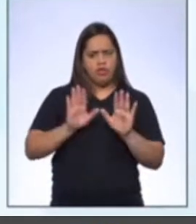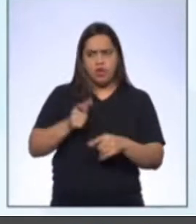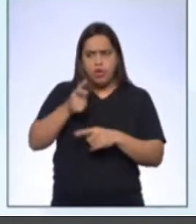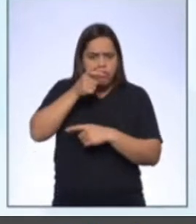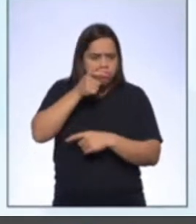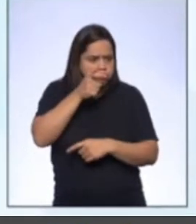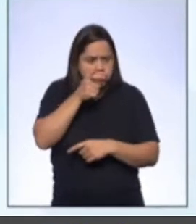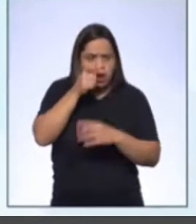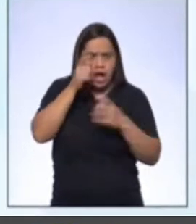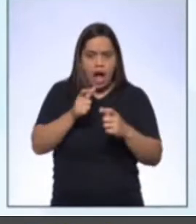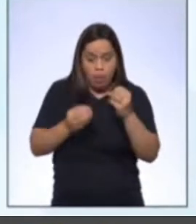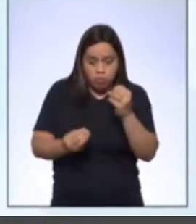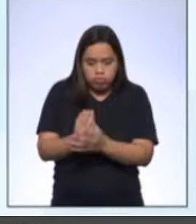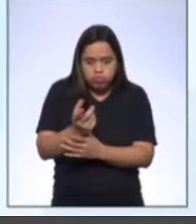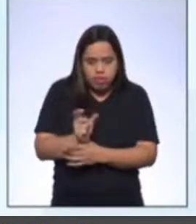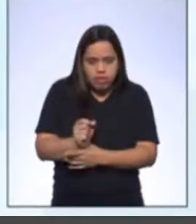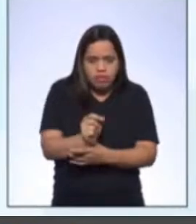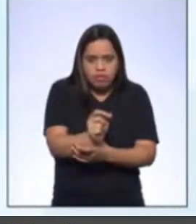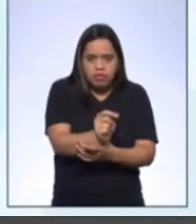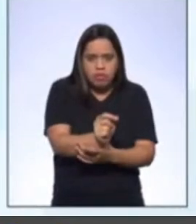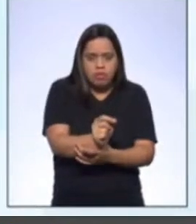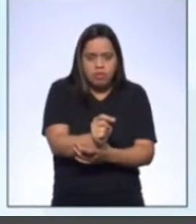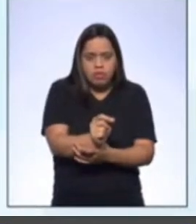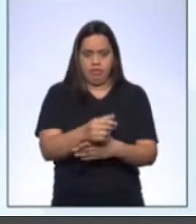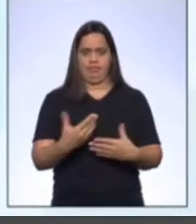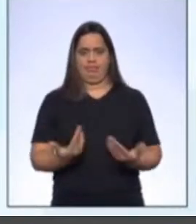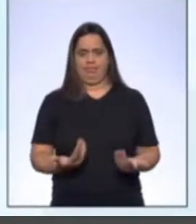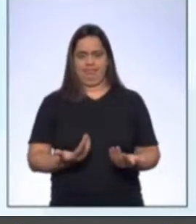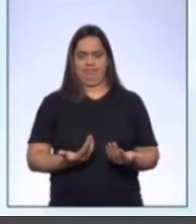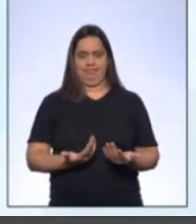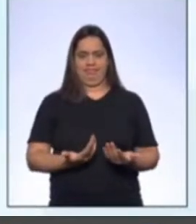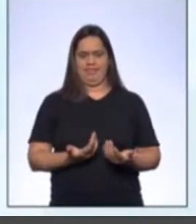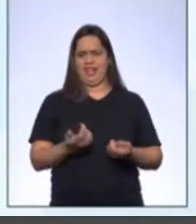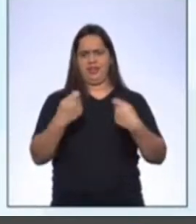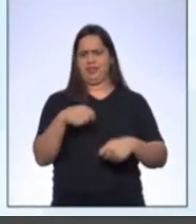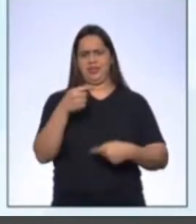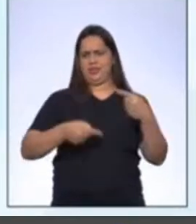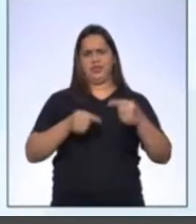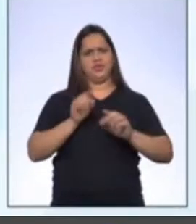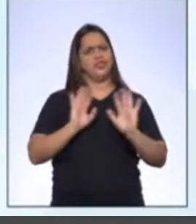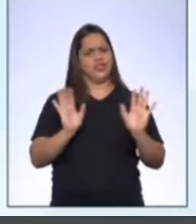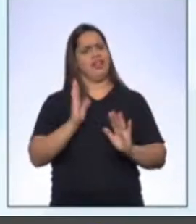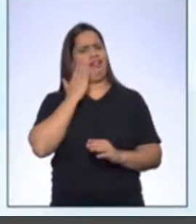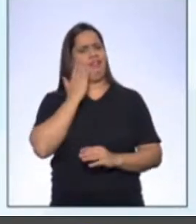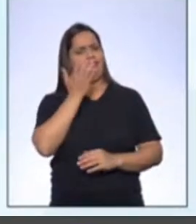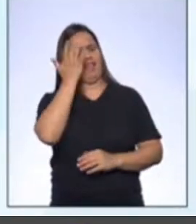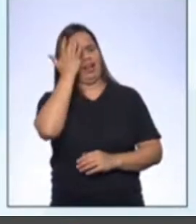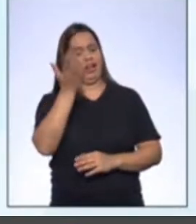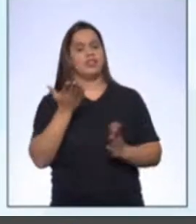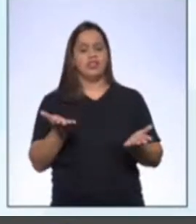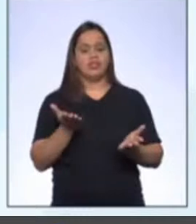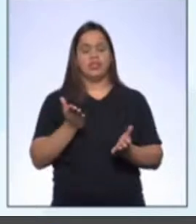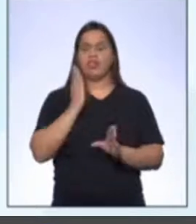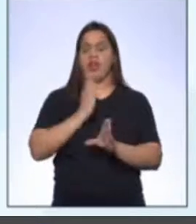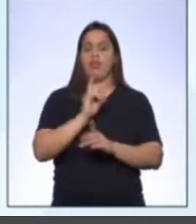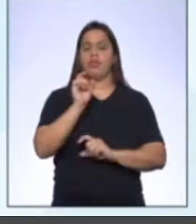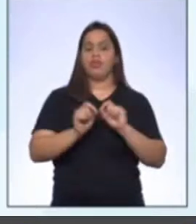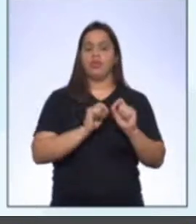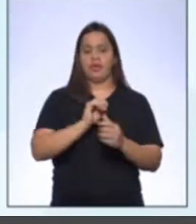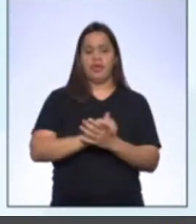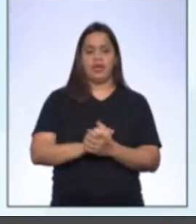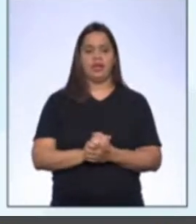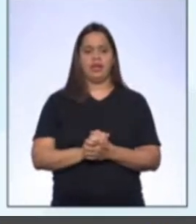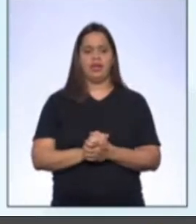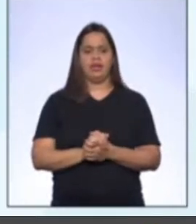onde brotam. Poxa, eu preciso, não preciso nem discutir essa daqui, vai. De onde brota o quê?